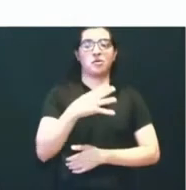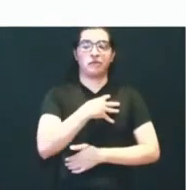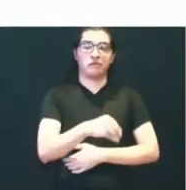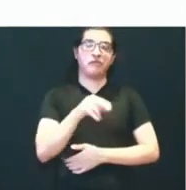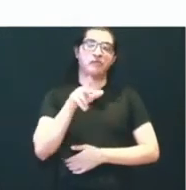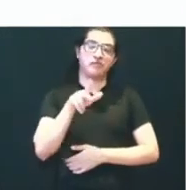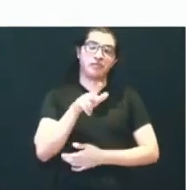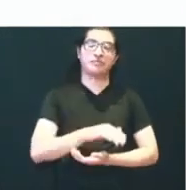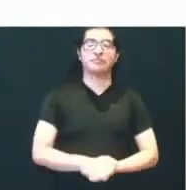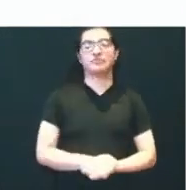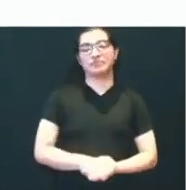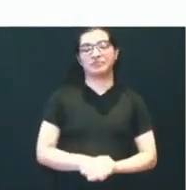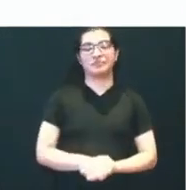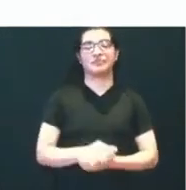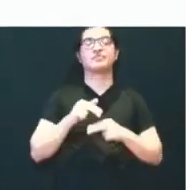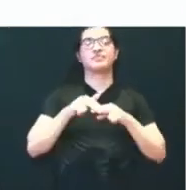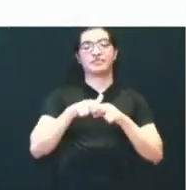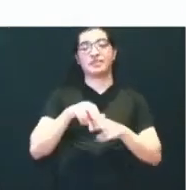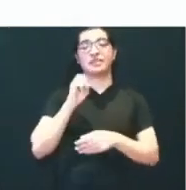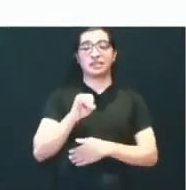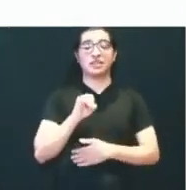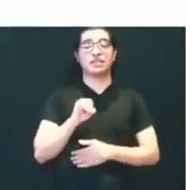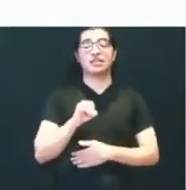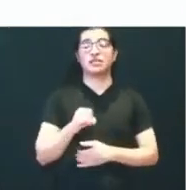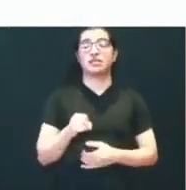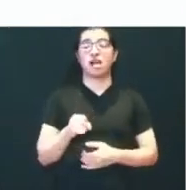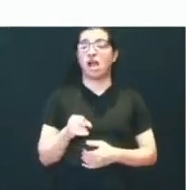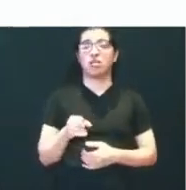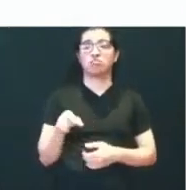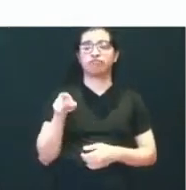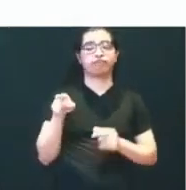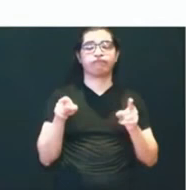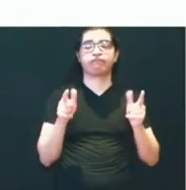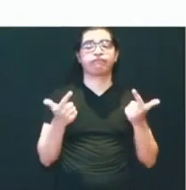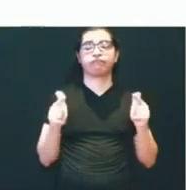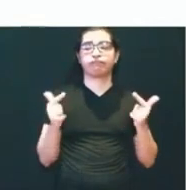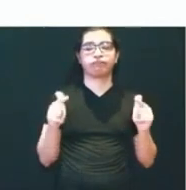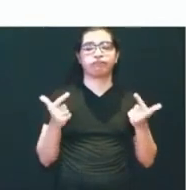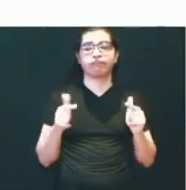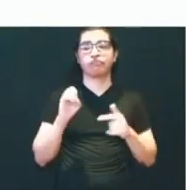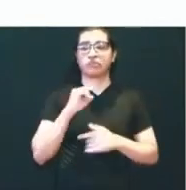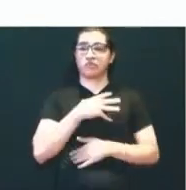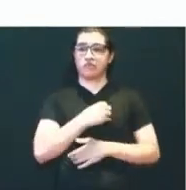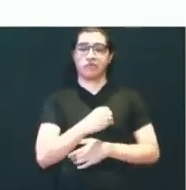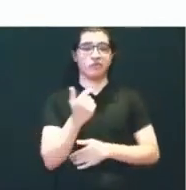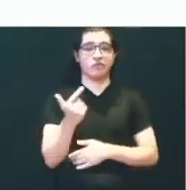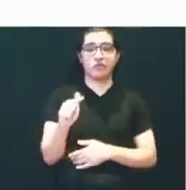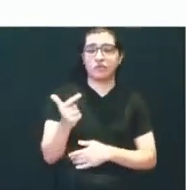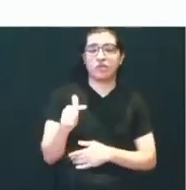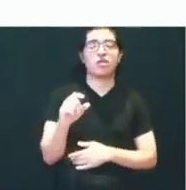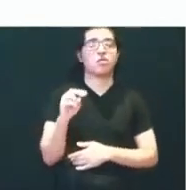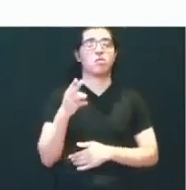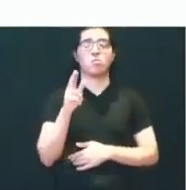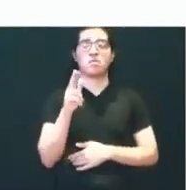haploidêntico. E quando você não tem pai nem mãe, quando você não tem filhos, quando você não tem um irmão